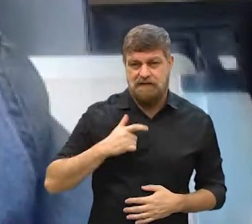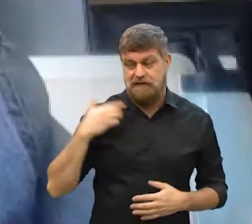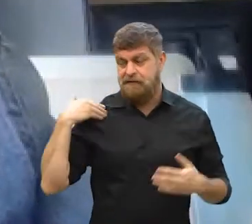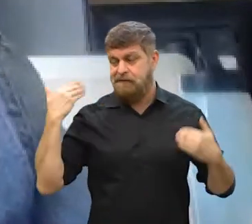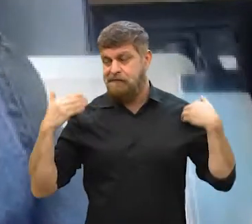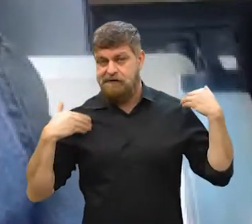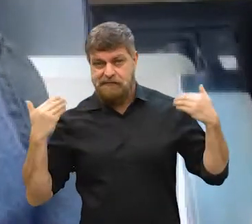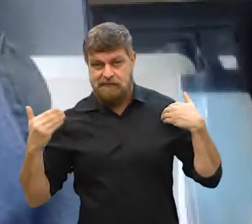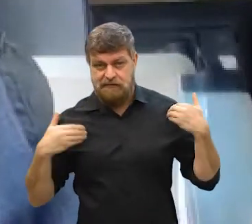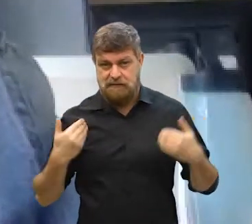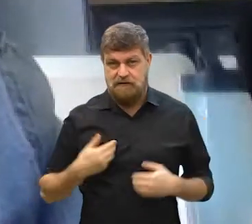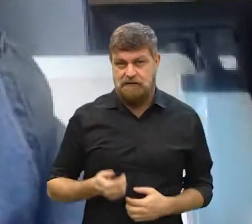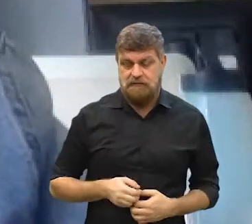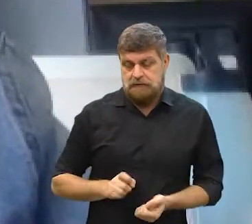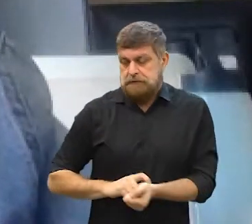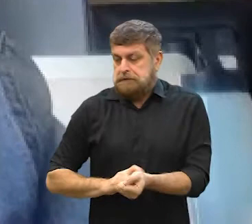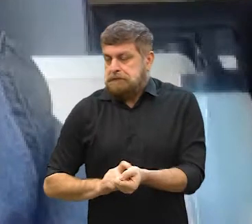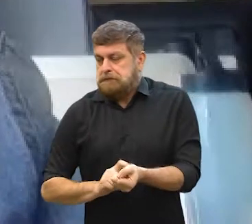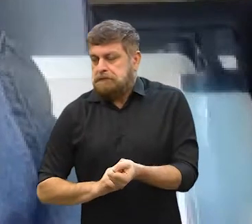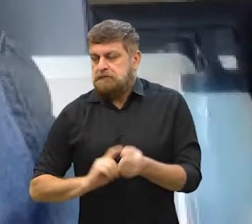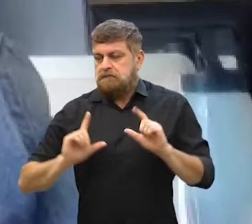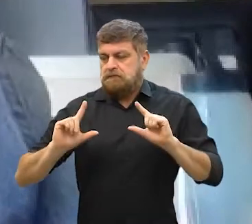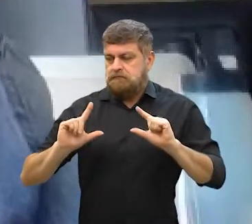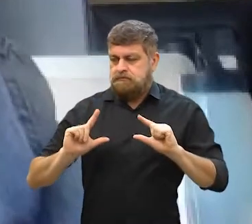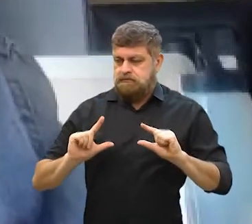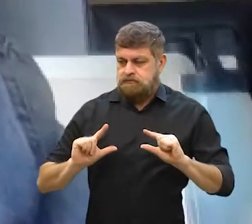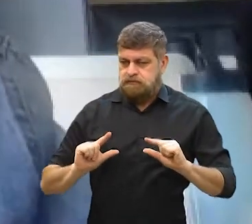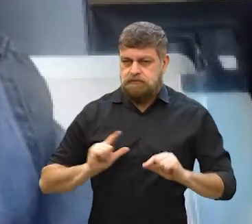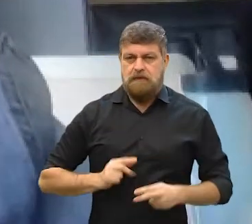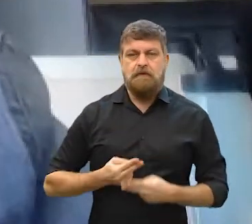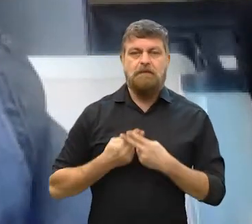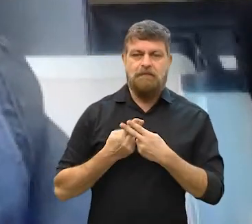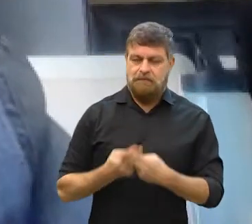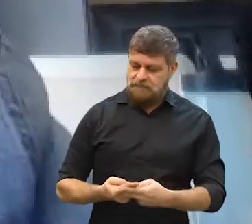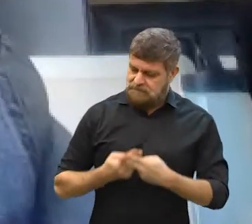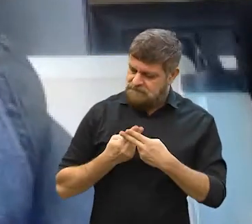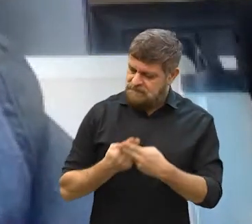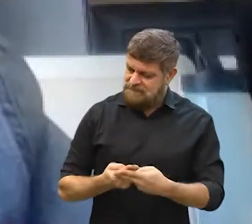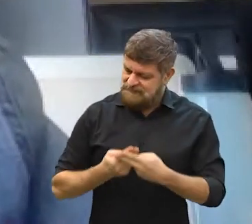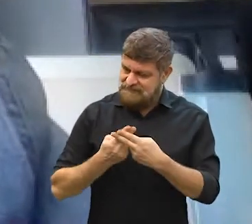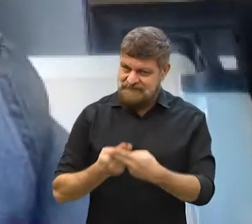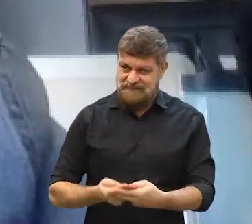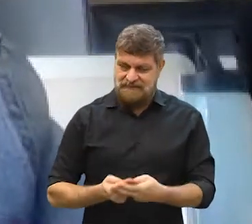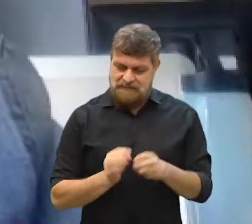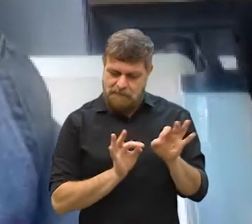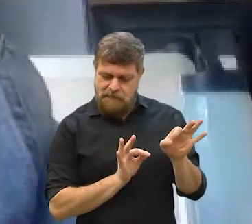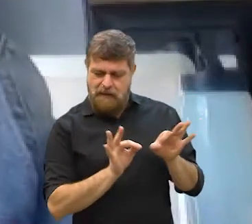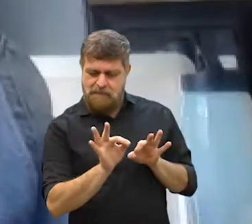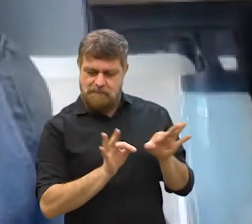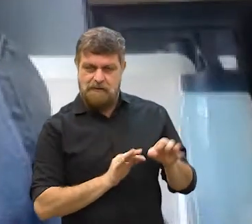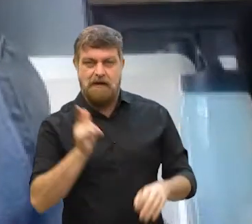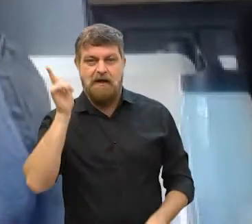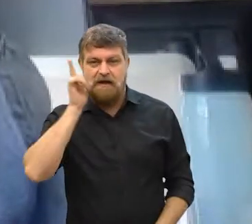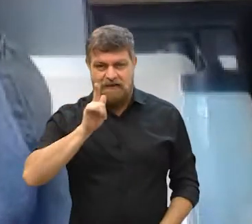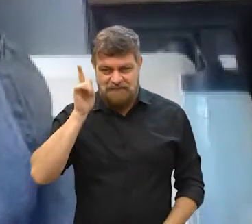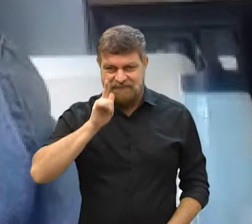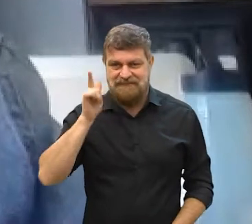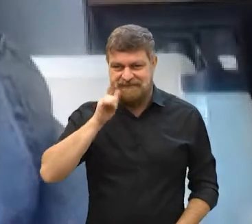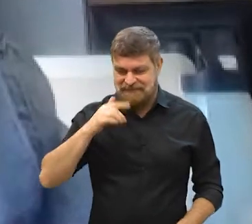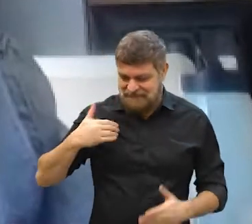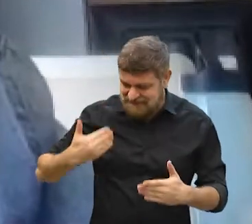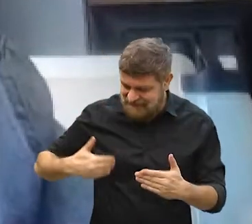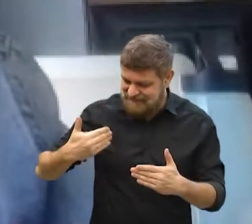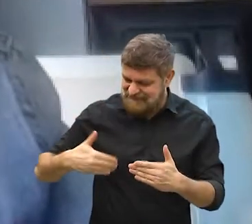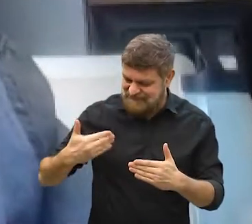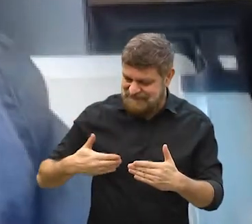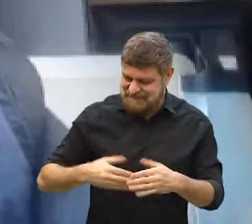lazer para não surtar, mas com bastante paciência e com bastante organização, eu tenho conseguido deixar tudo